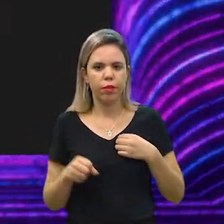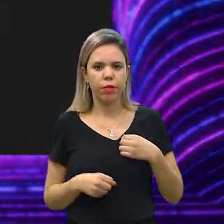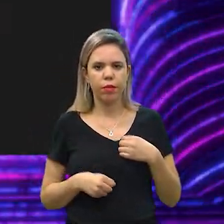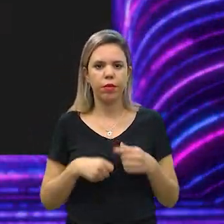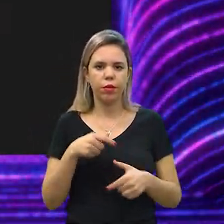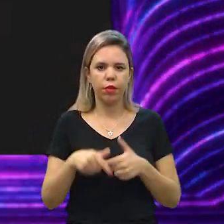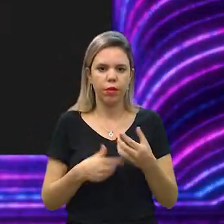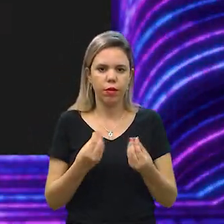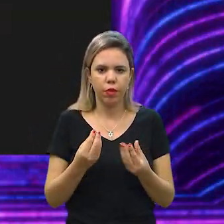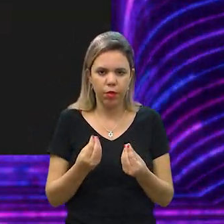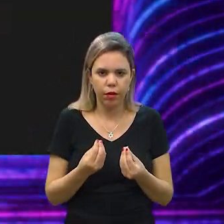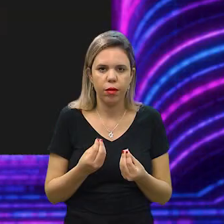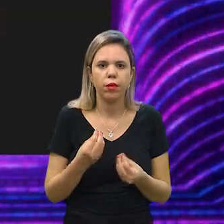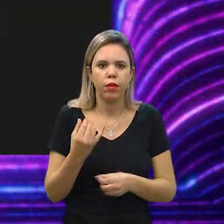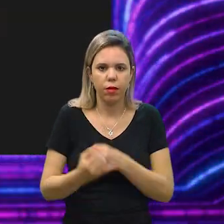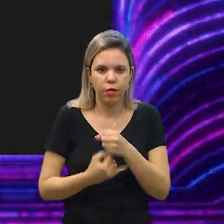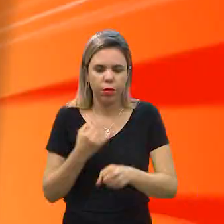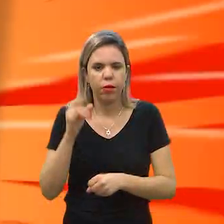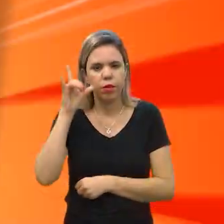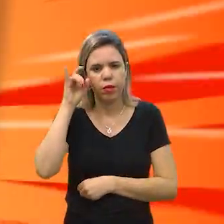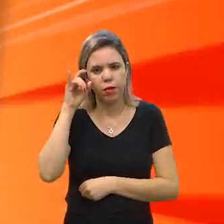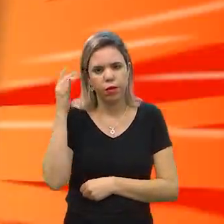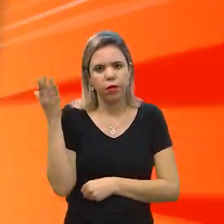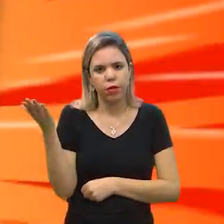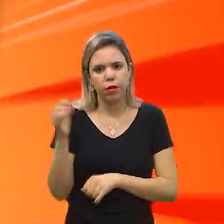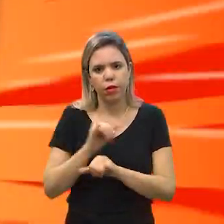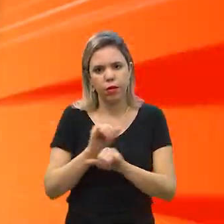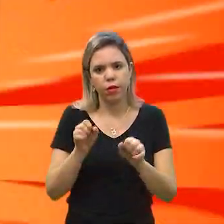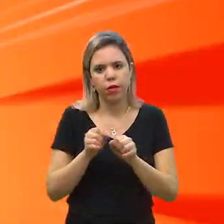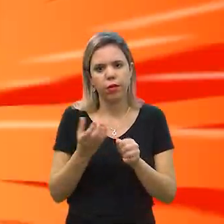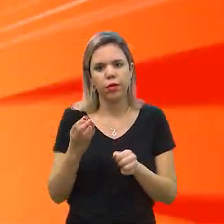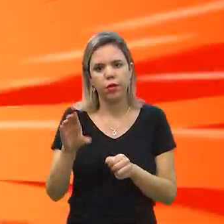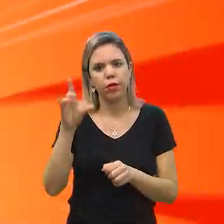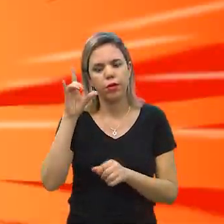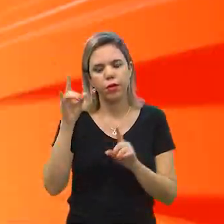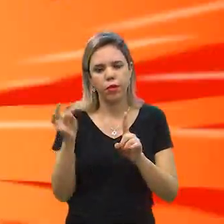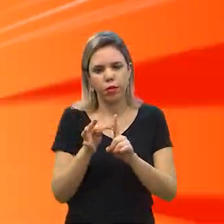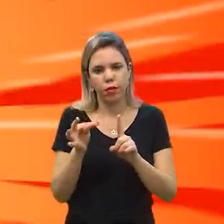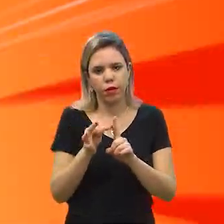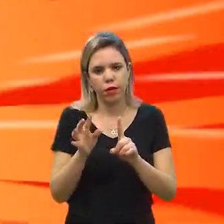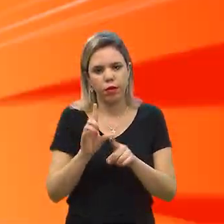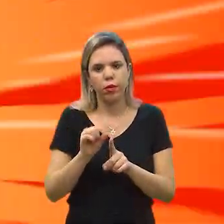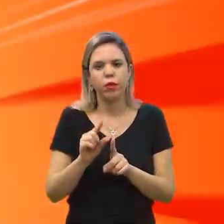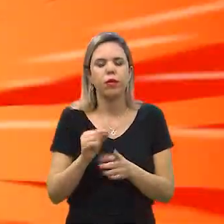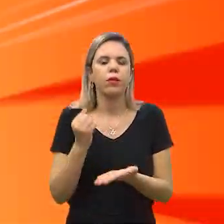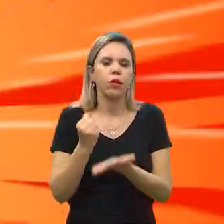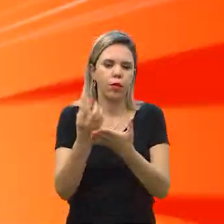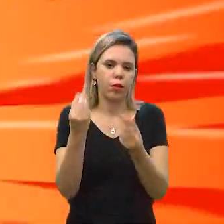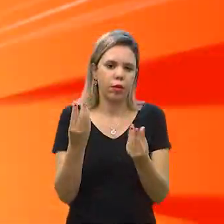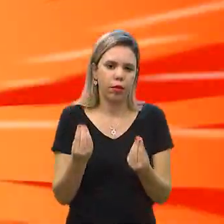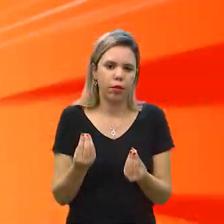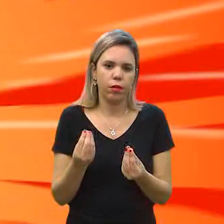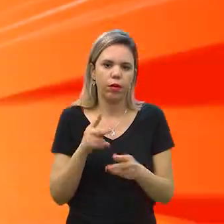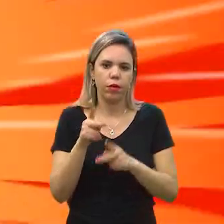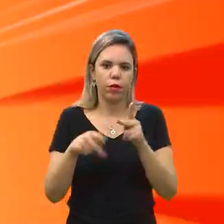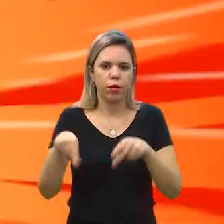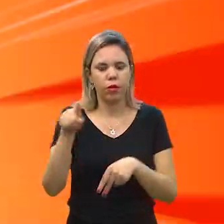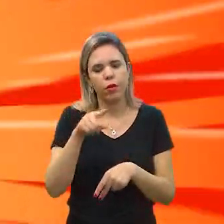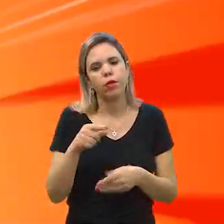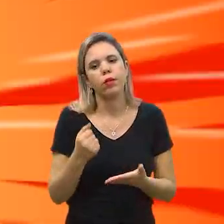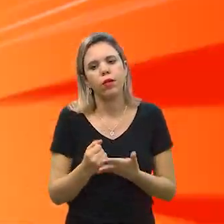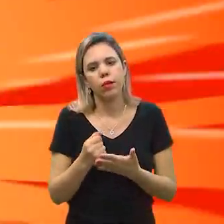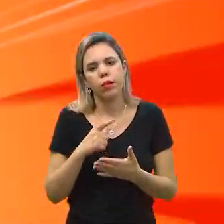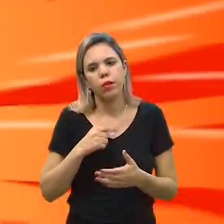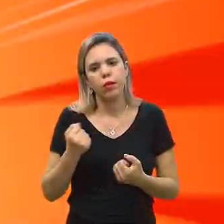Sim, eu trabalhei muito mesmo com o Instagram e com o Twitter. O Twitter me ajudou demais, porque a galera de